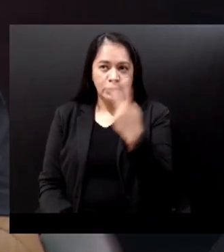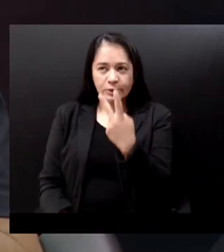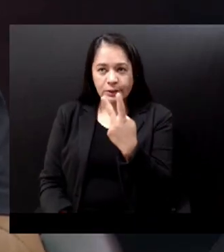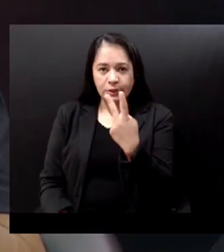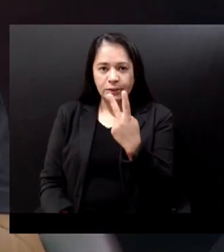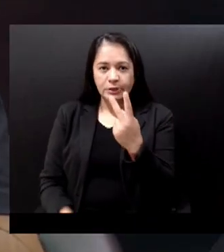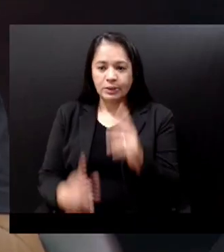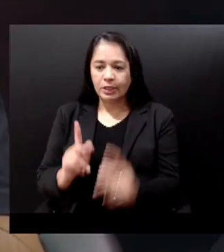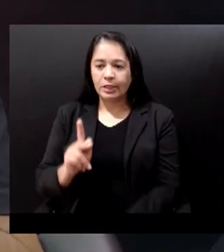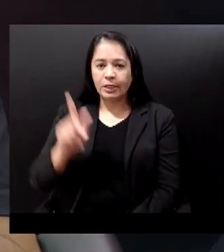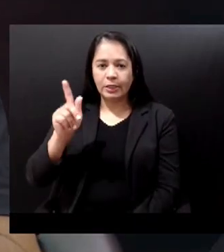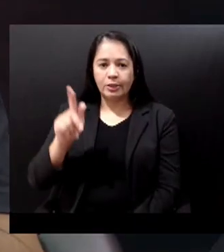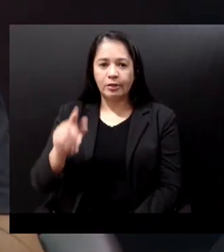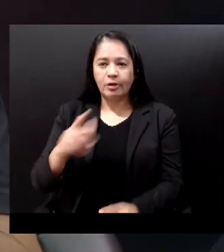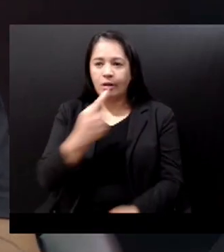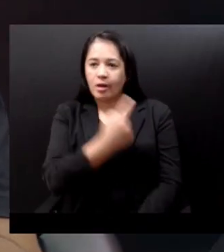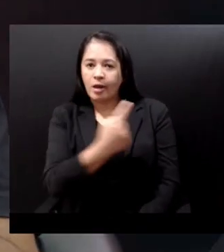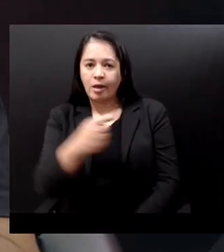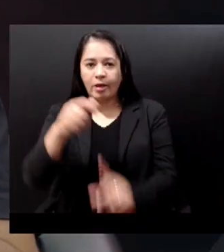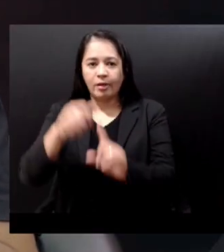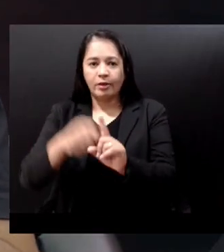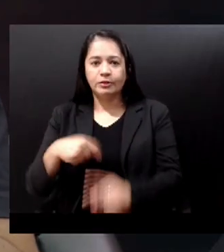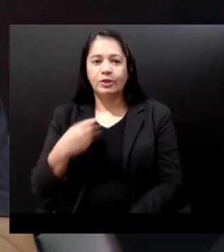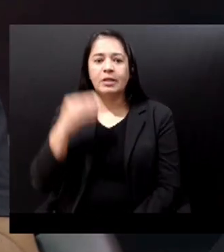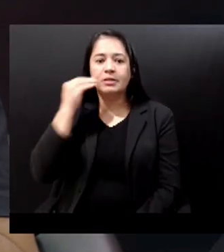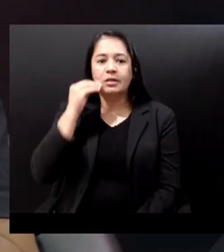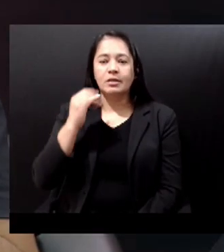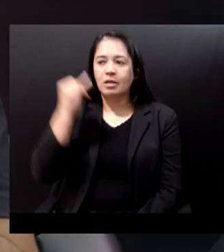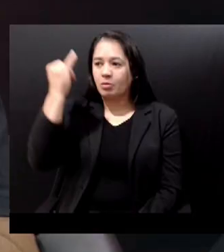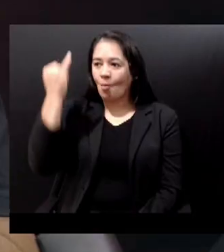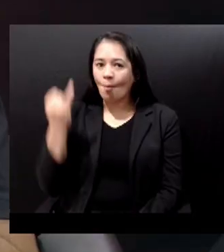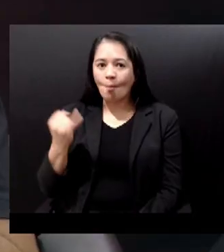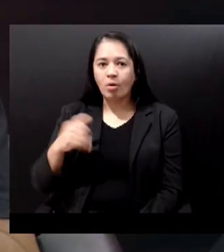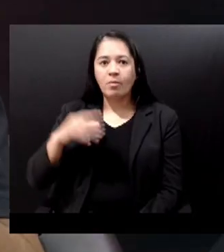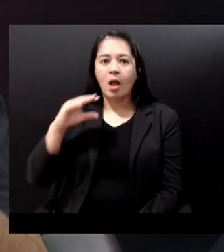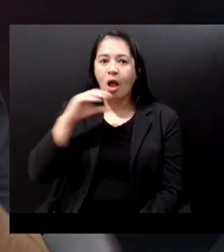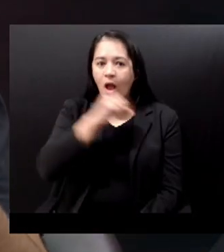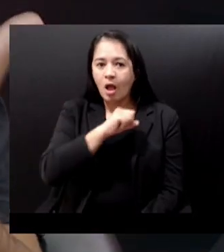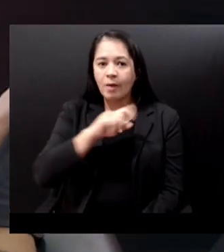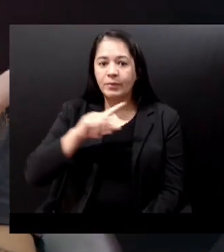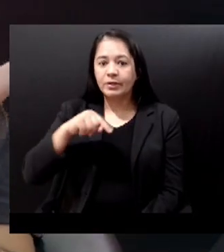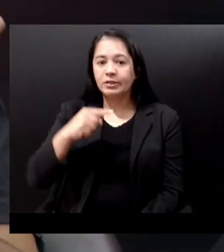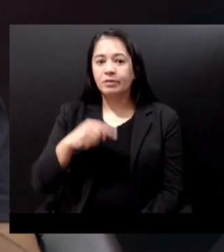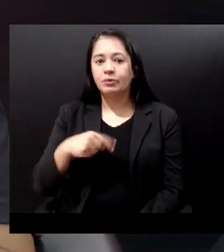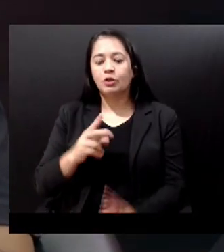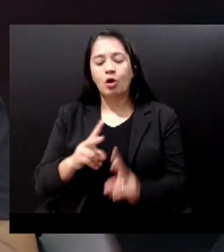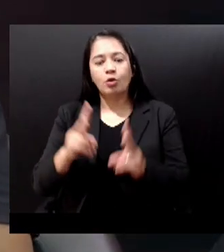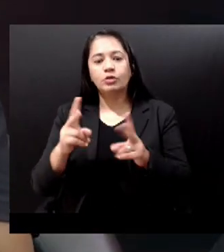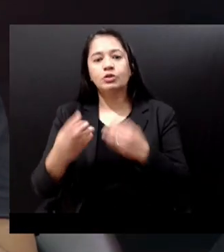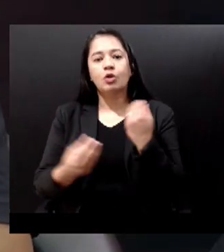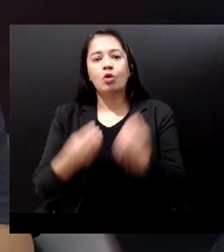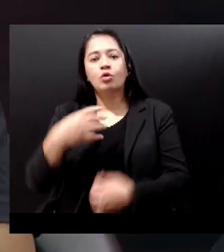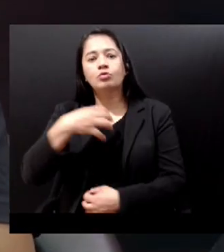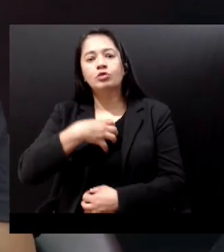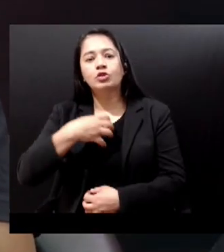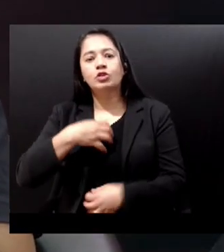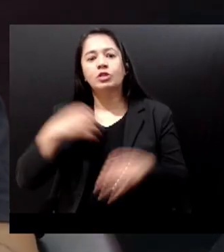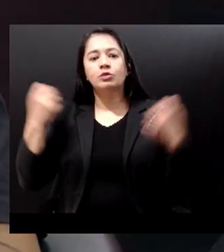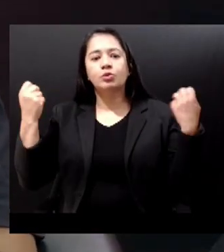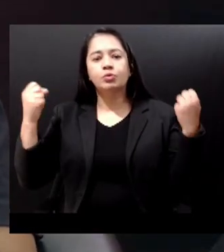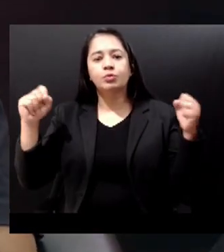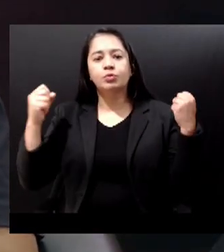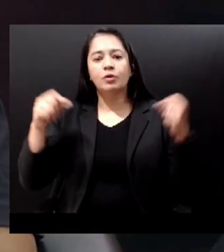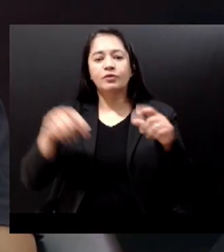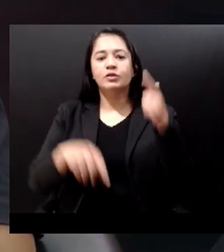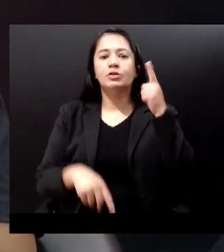tentar emagrecer o mais rápido possível antes e depois a gente vai estabilizar? Que formas de exercício você vai conseguir para fazer isso? Que